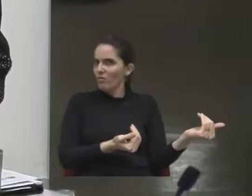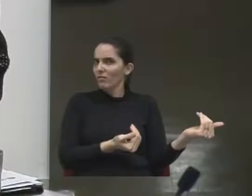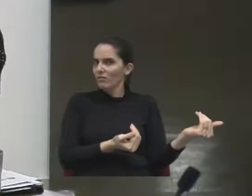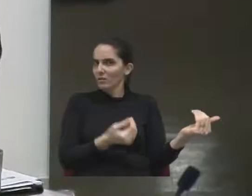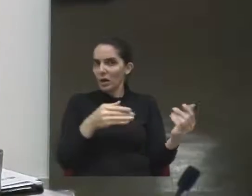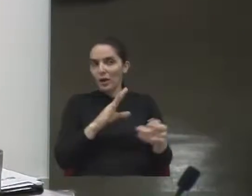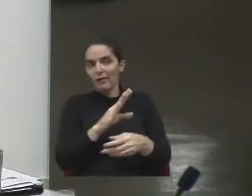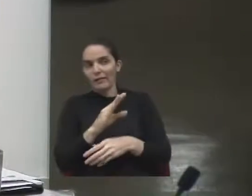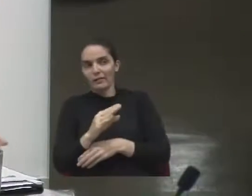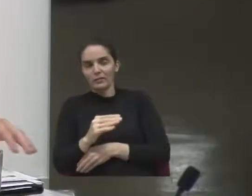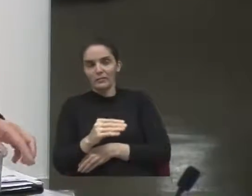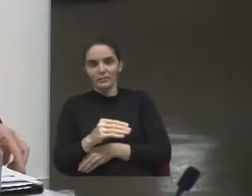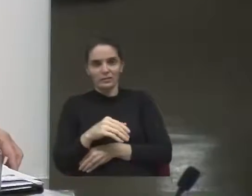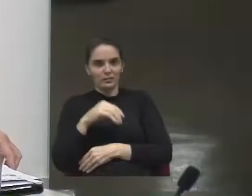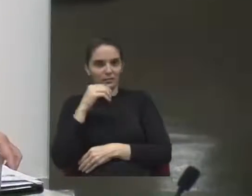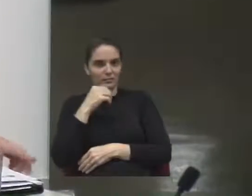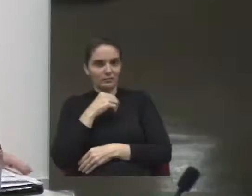desfilando.